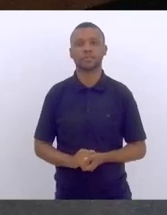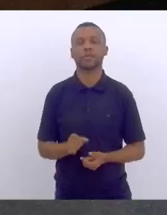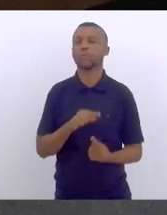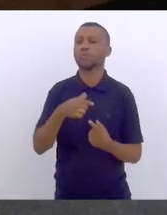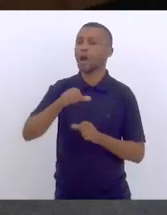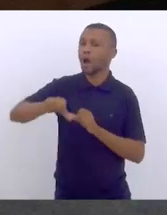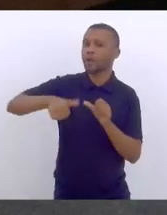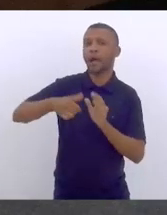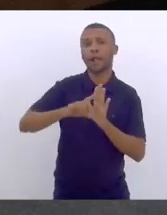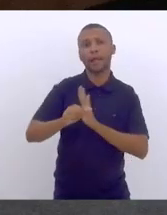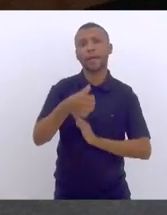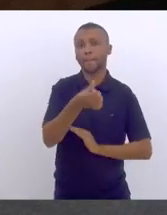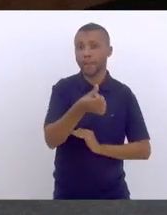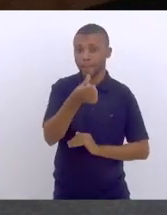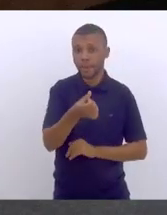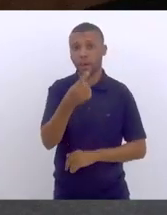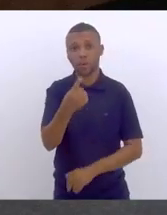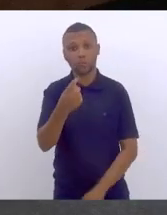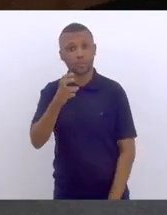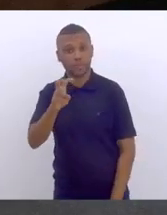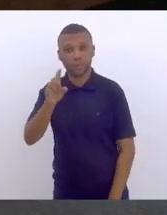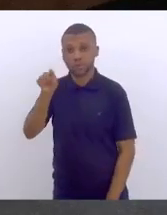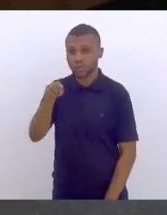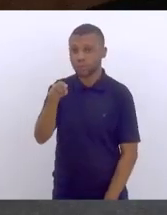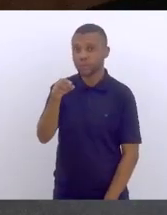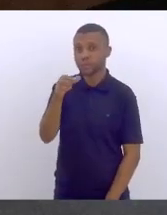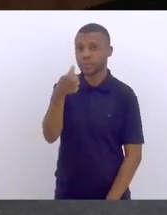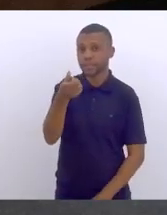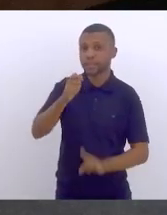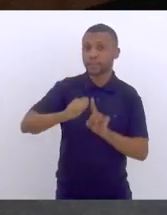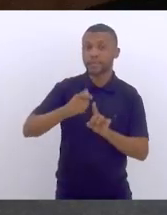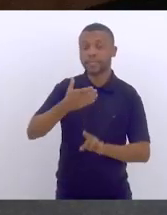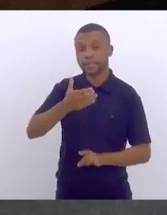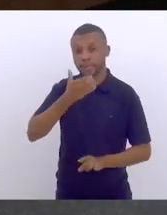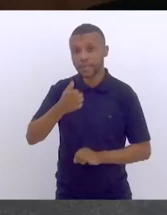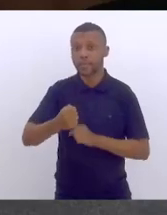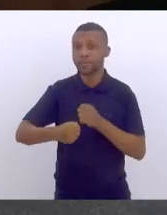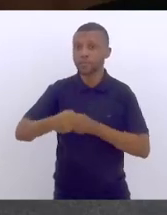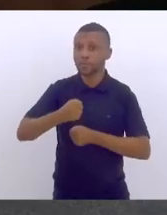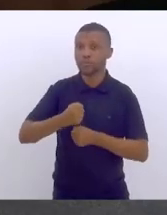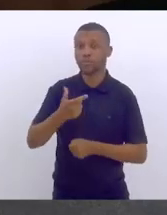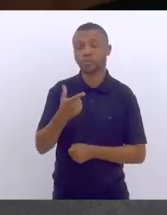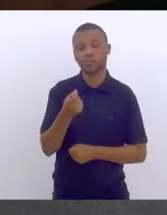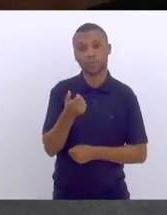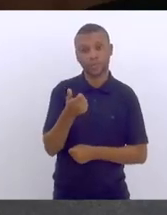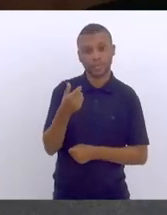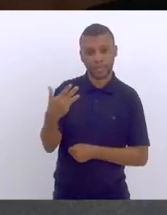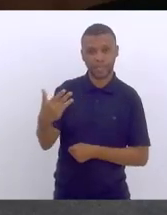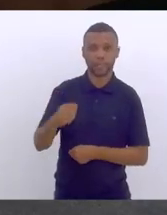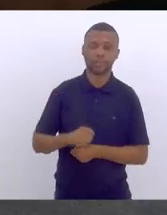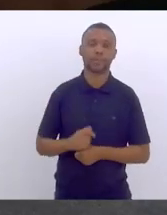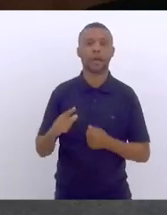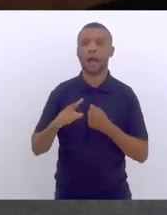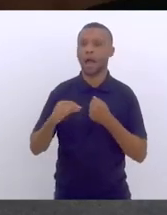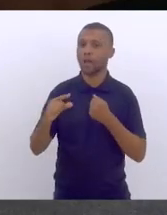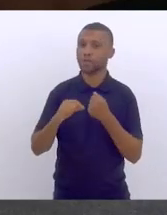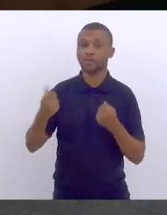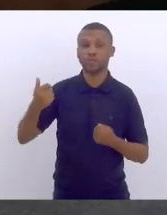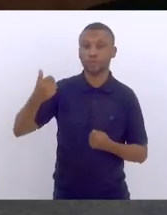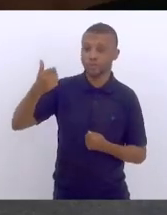Altera-se a lei 6615 de 6 de dezembro de 2013. Artigo